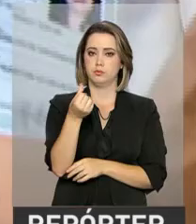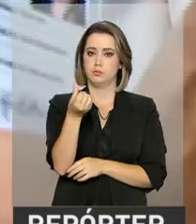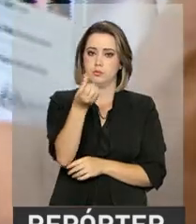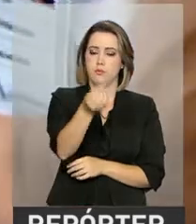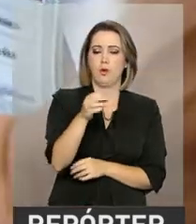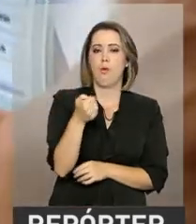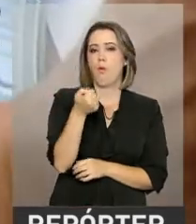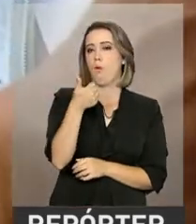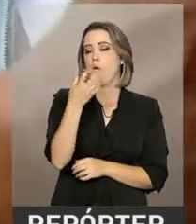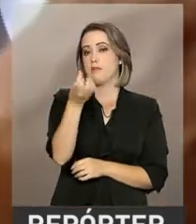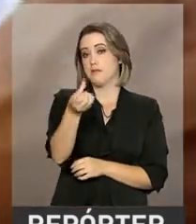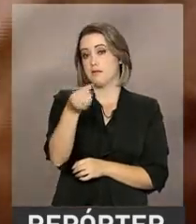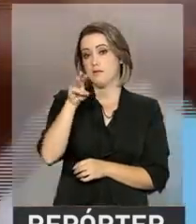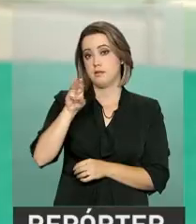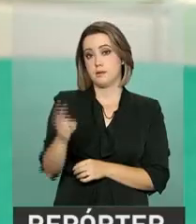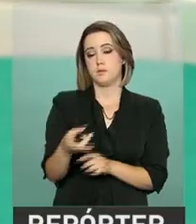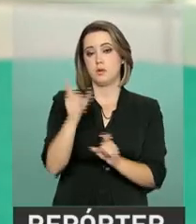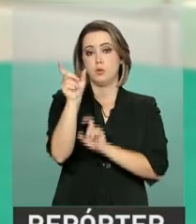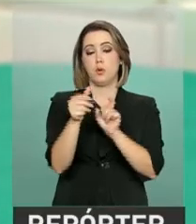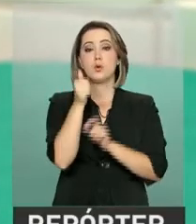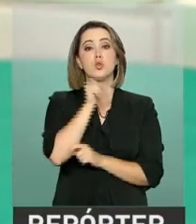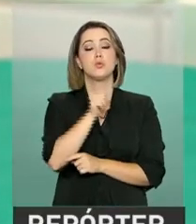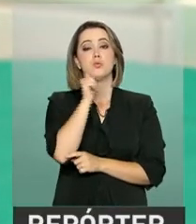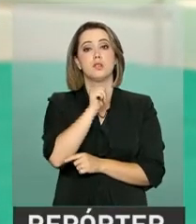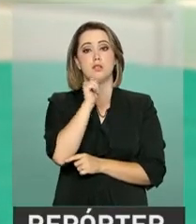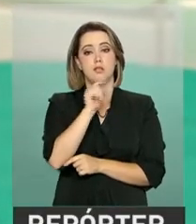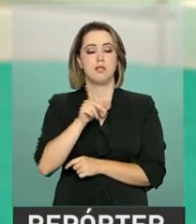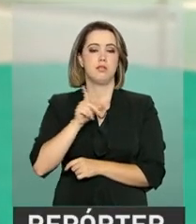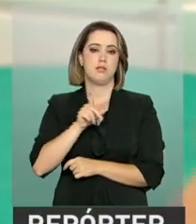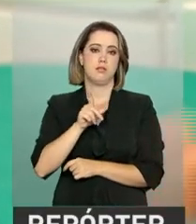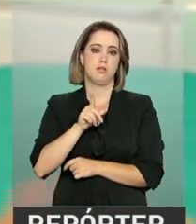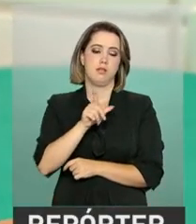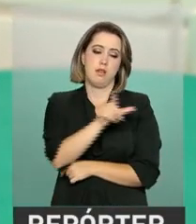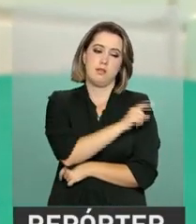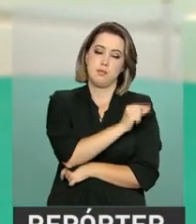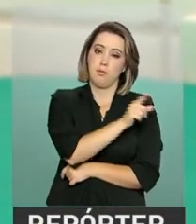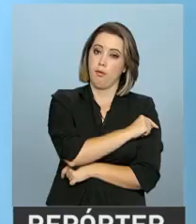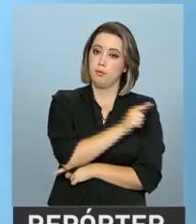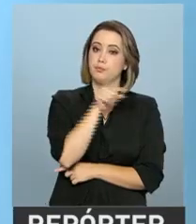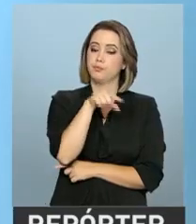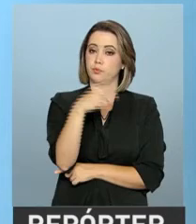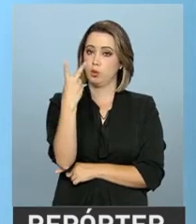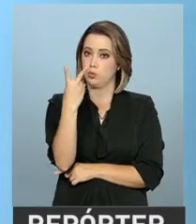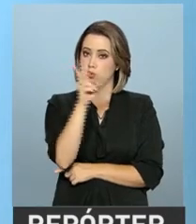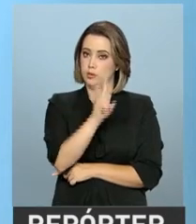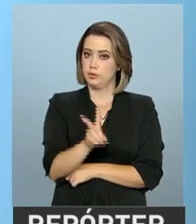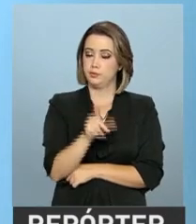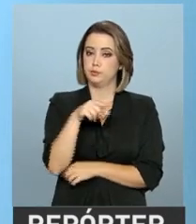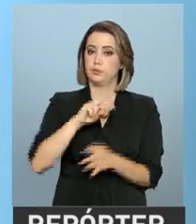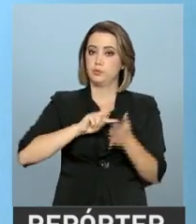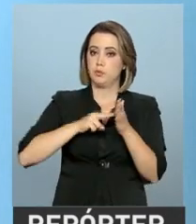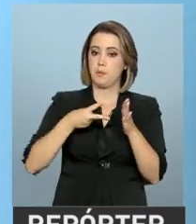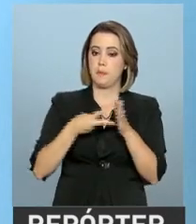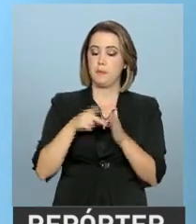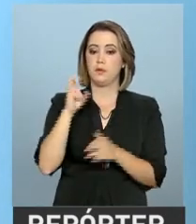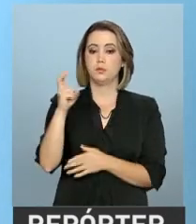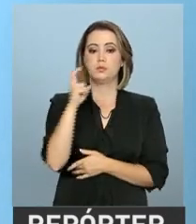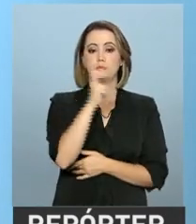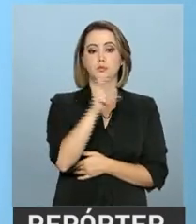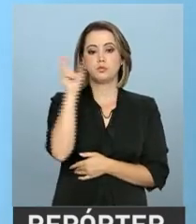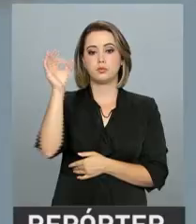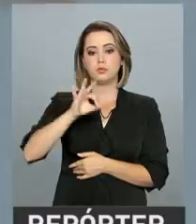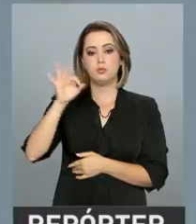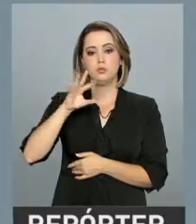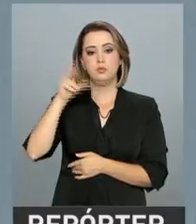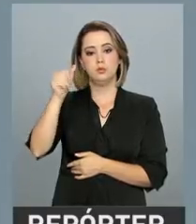de meninas de 9 a 14 anos foram imunizadas com as duas doses, o que corresponde a 55%